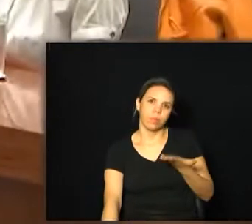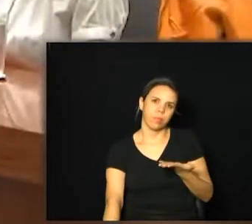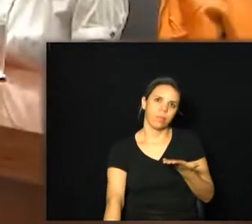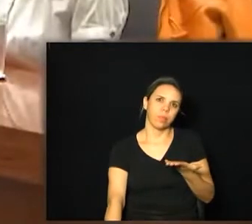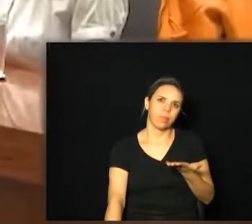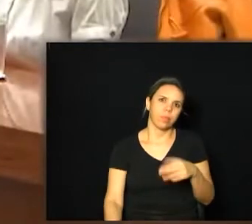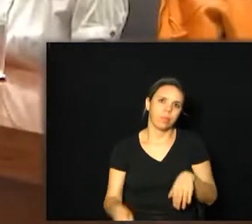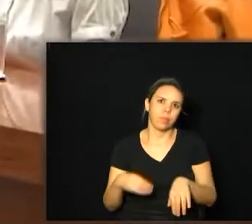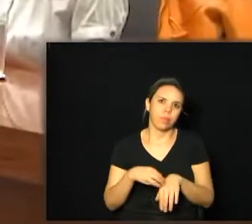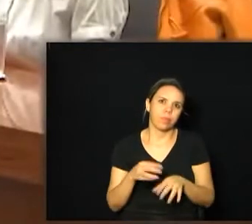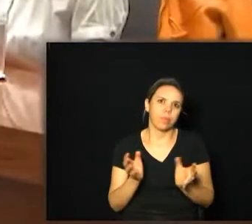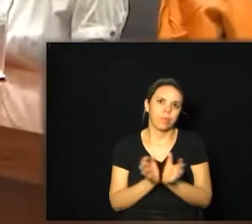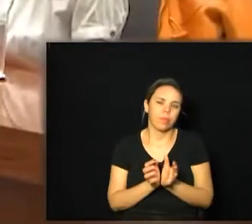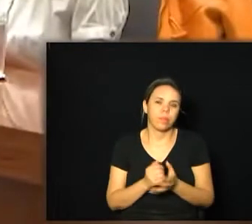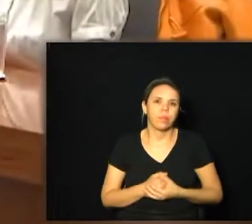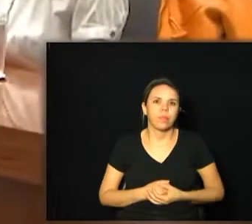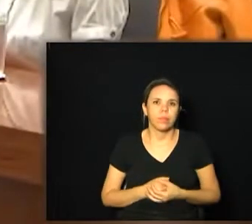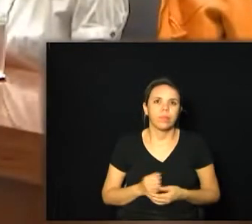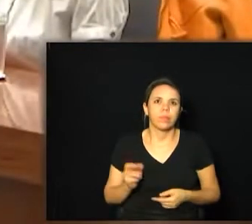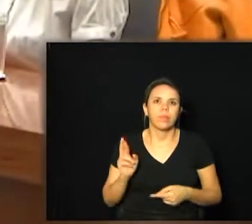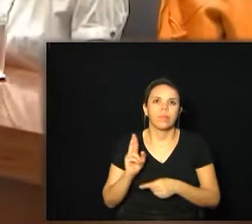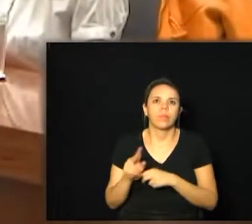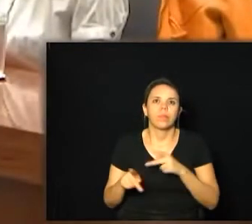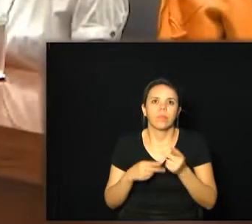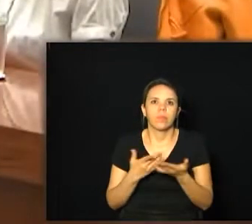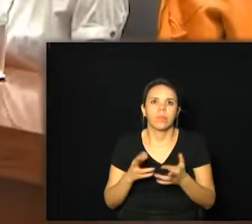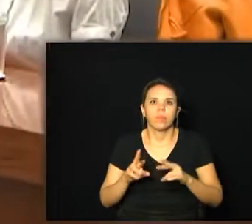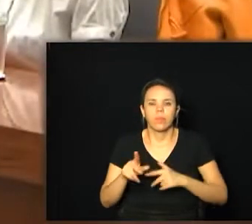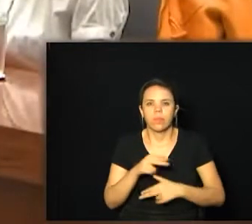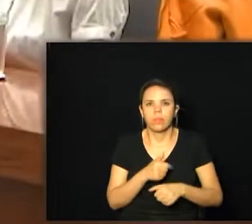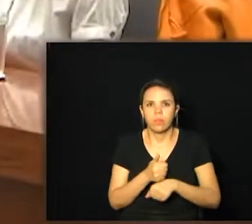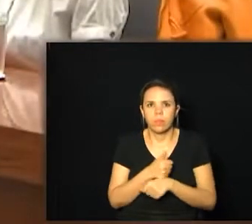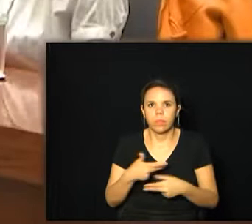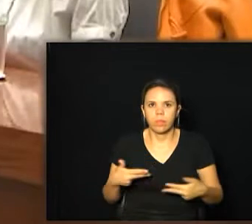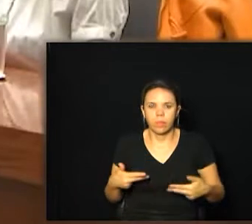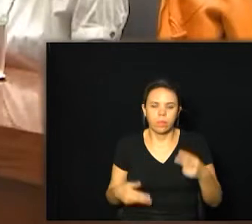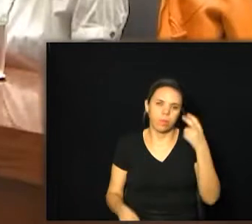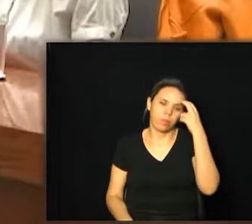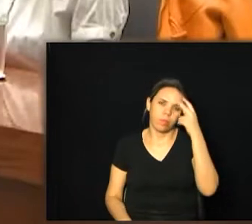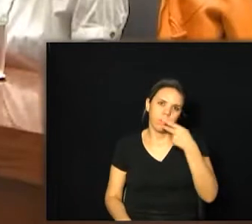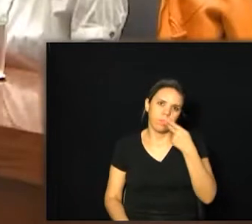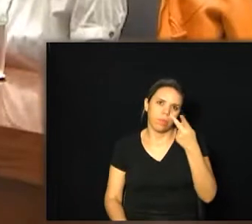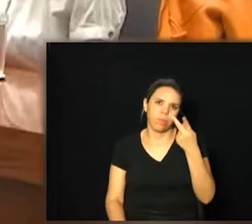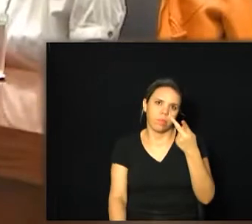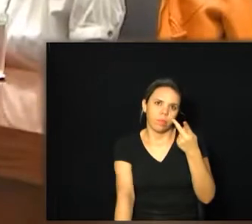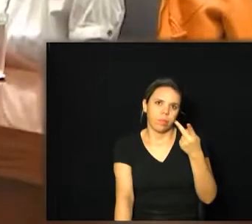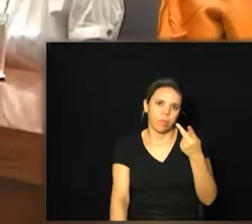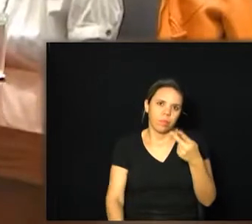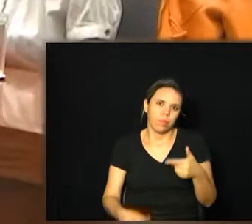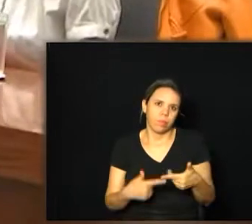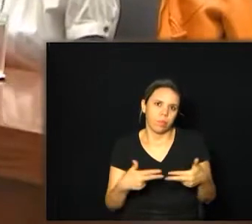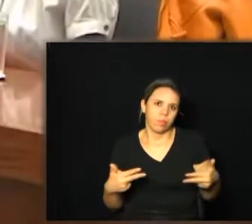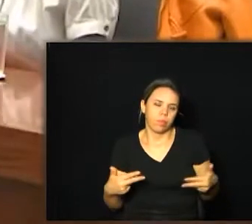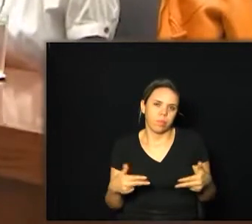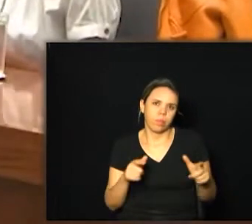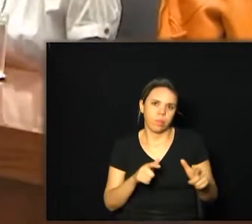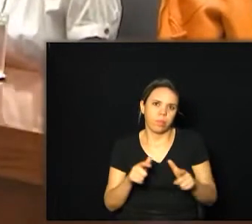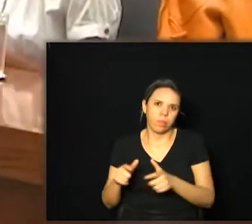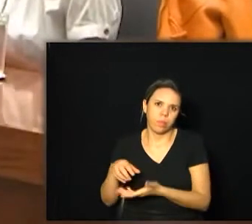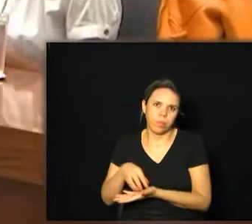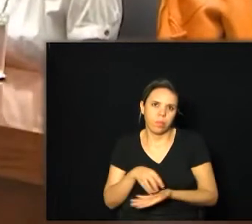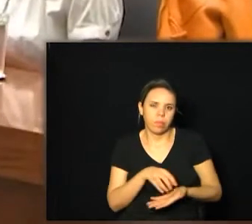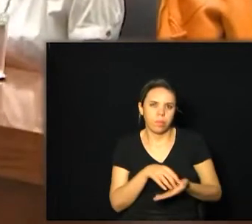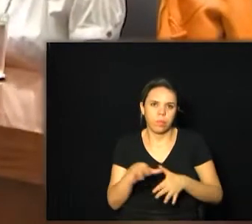é membro da comissão. Representantes de diversos segmentos falaram sobre a situação dos espaços e